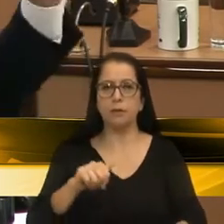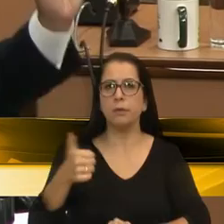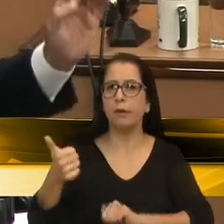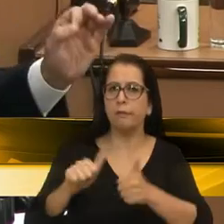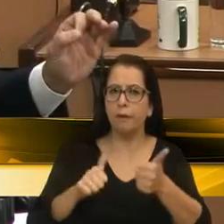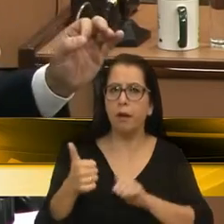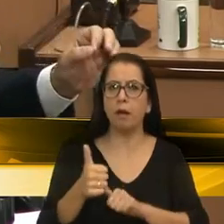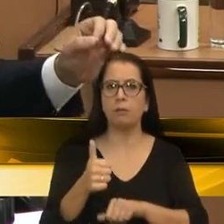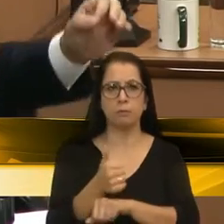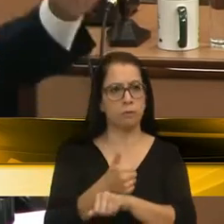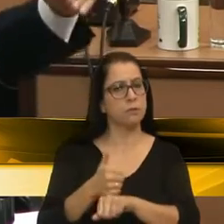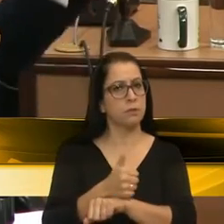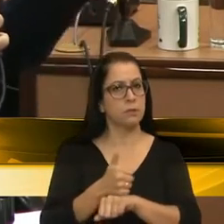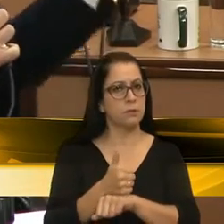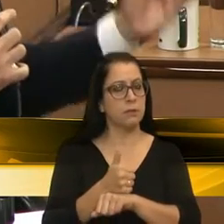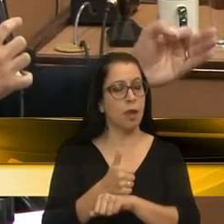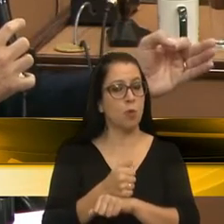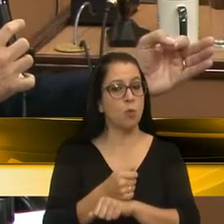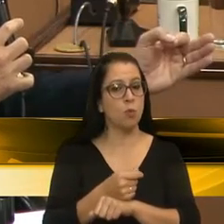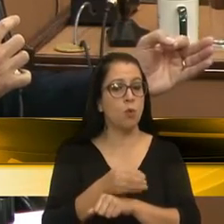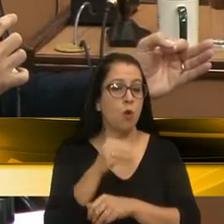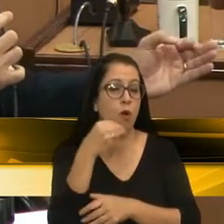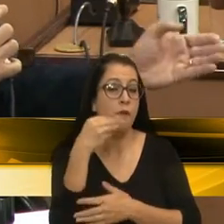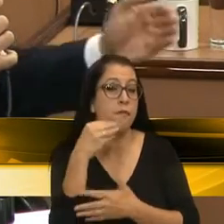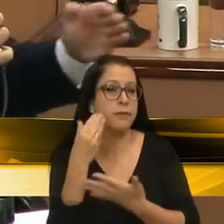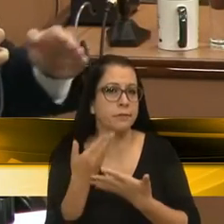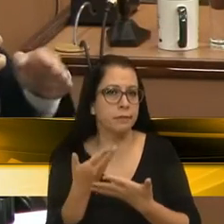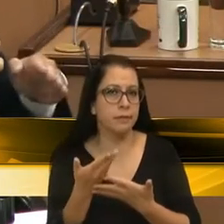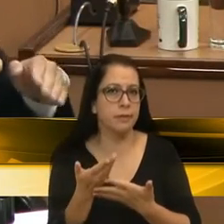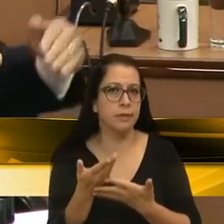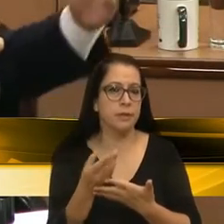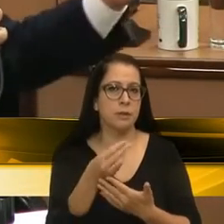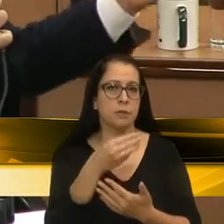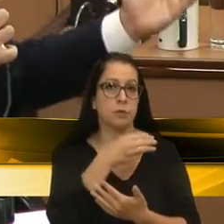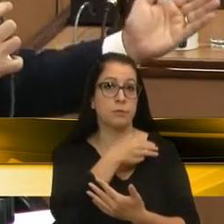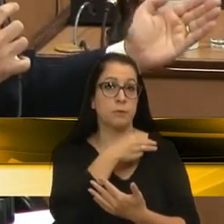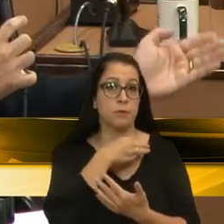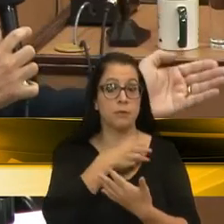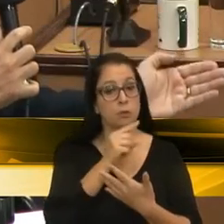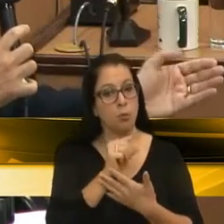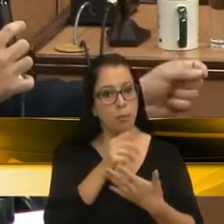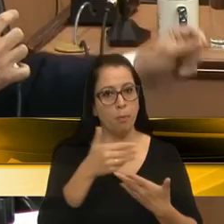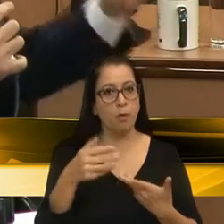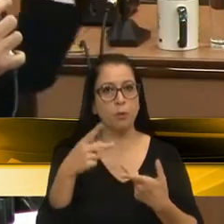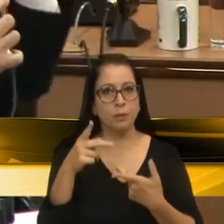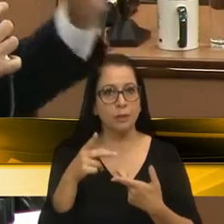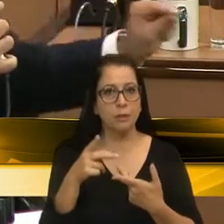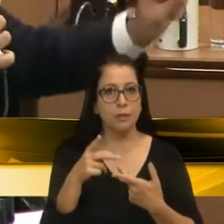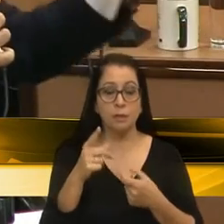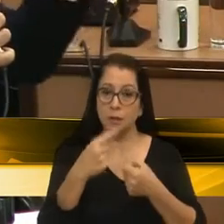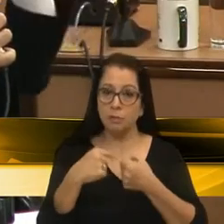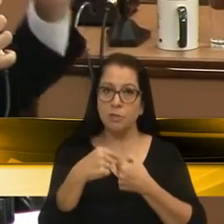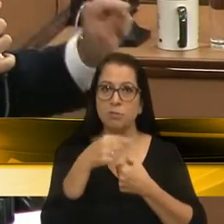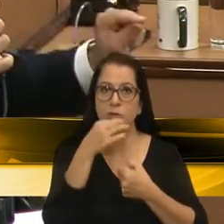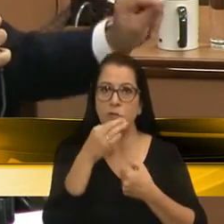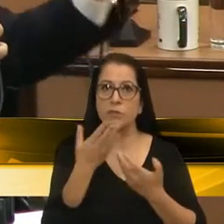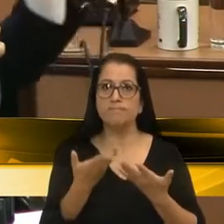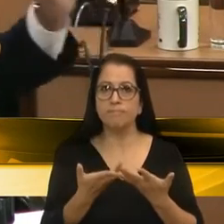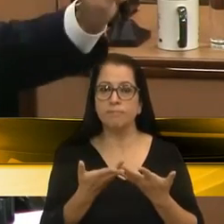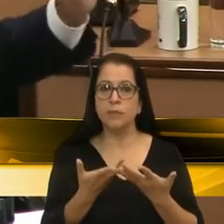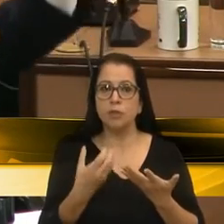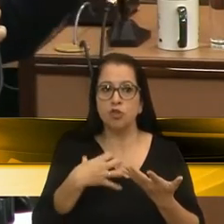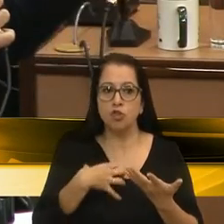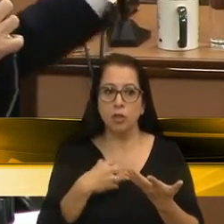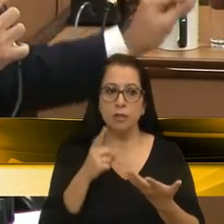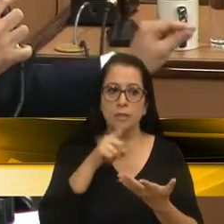até profissional, né, convencermos, né, os ministros ou parte deles que o município foi colocado de